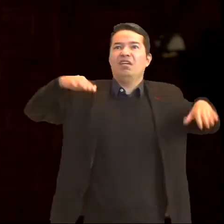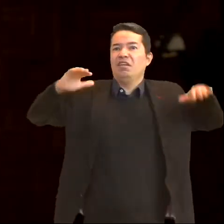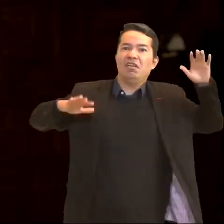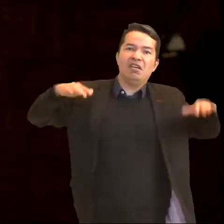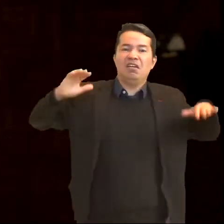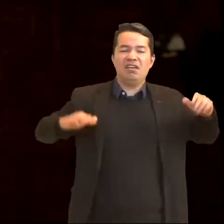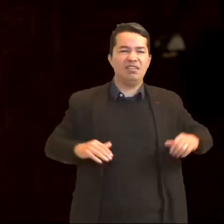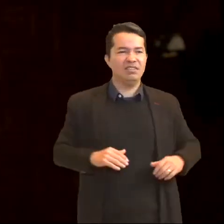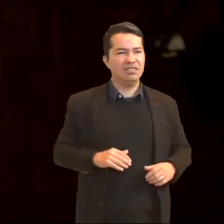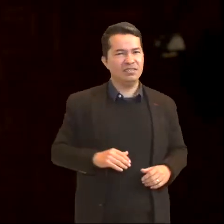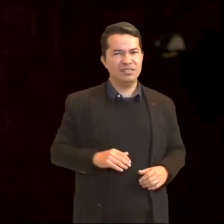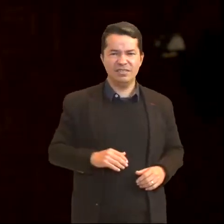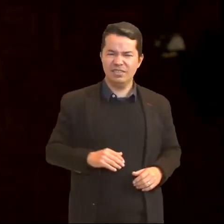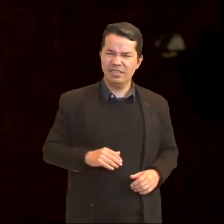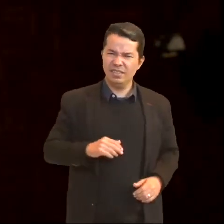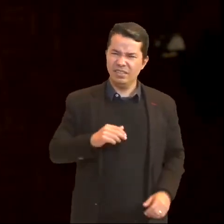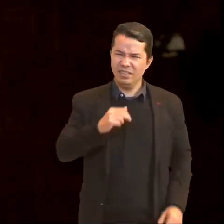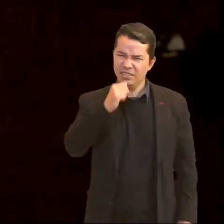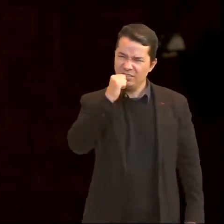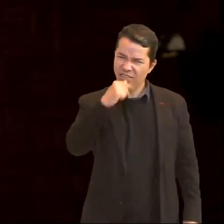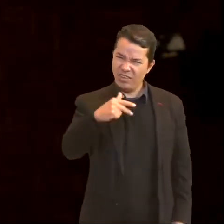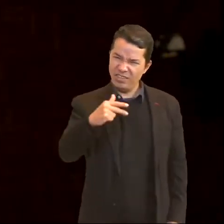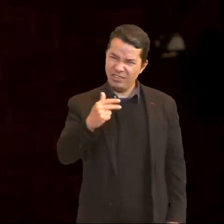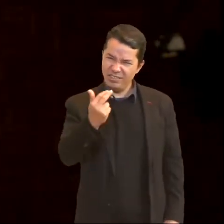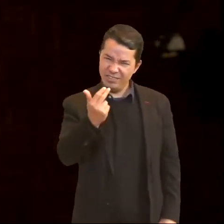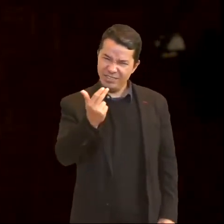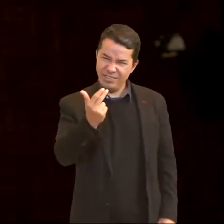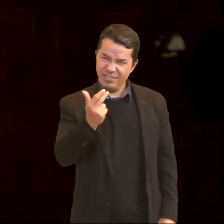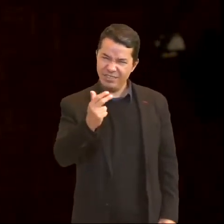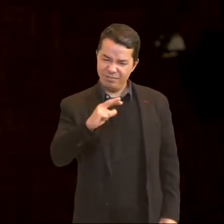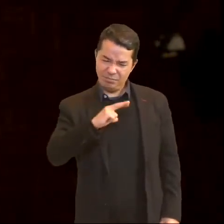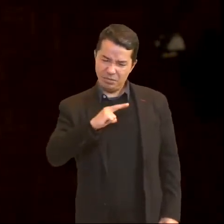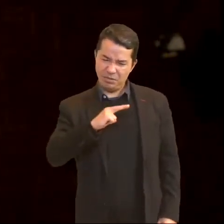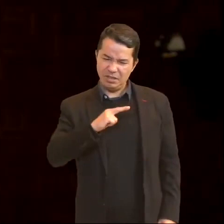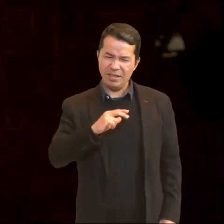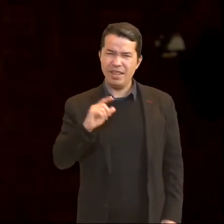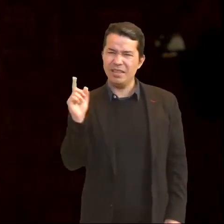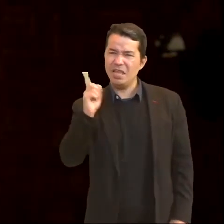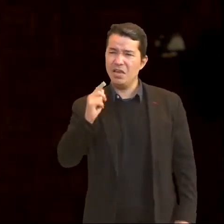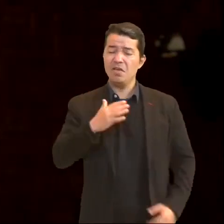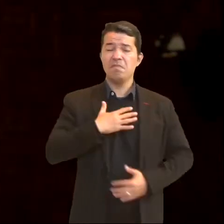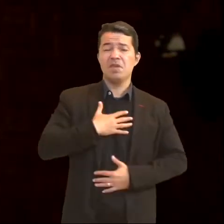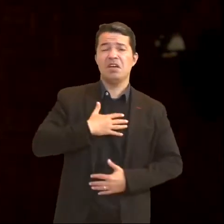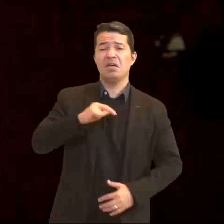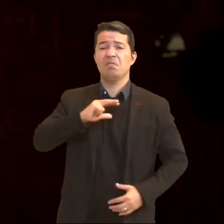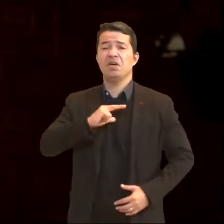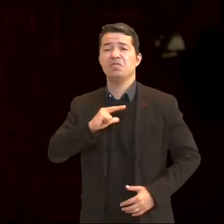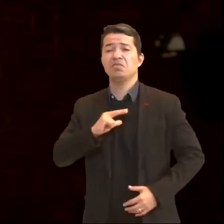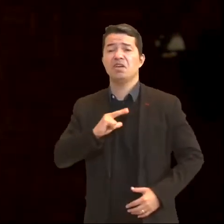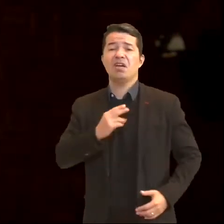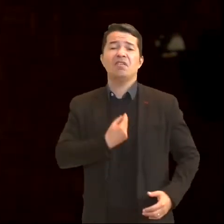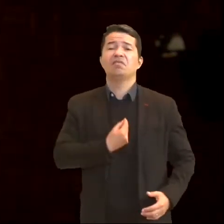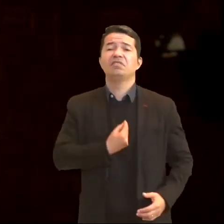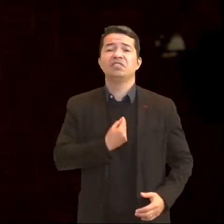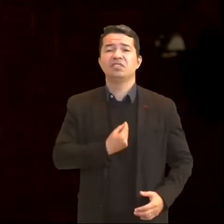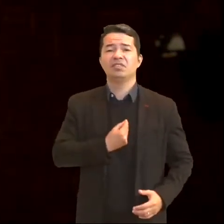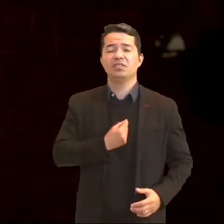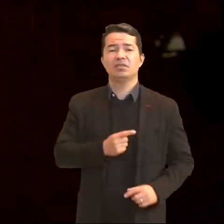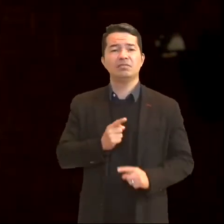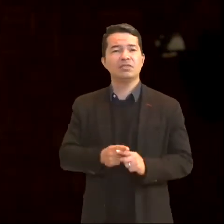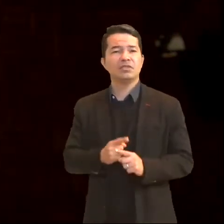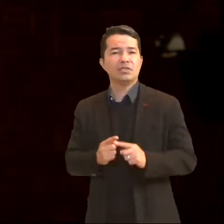Não, ninguém tem que se meter na minha vida. Está todo mundo sofrendo ao redor. Porque você é